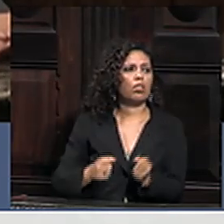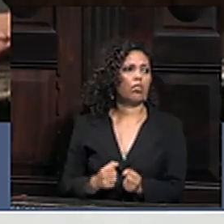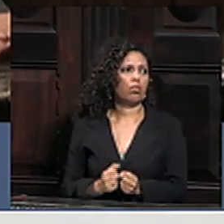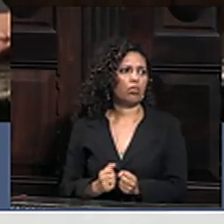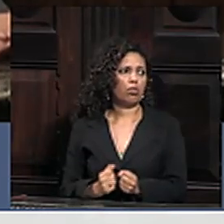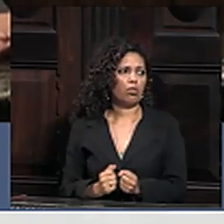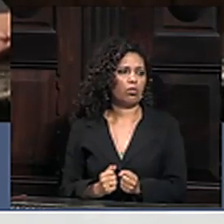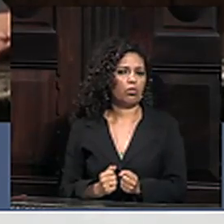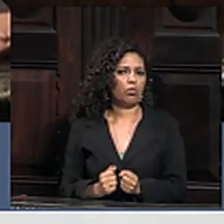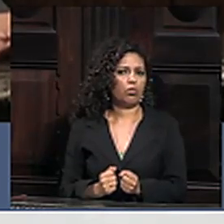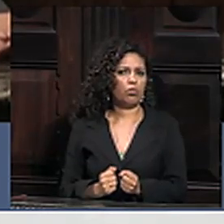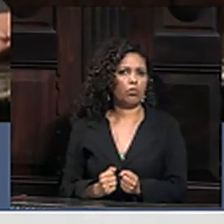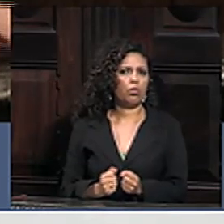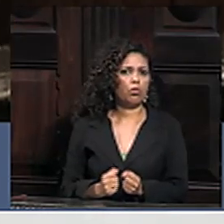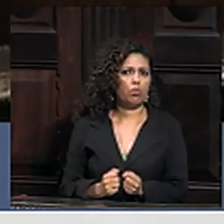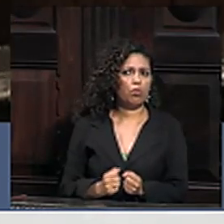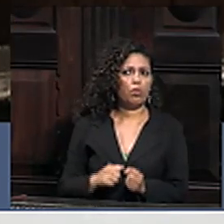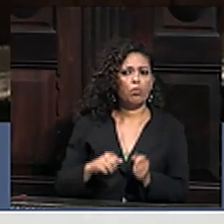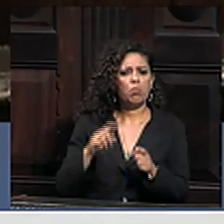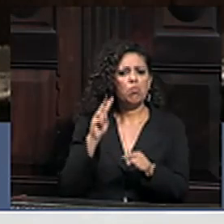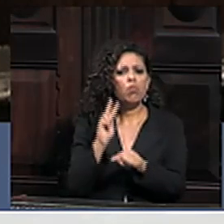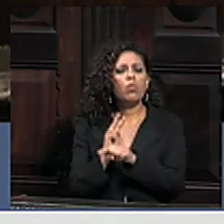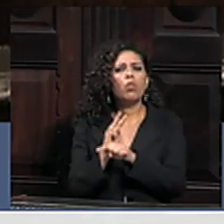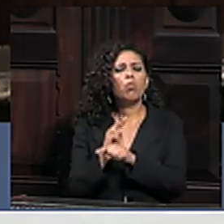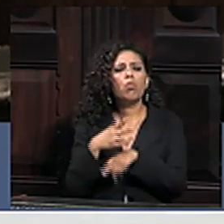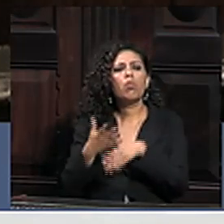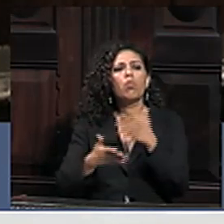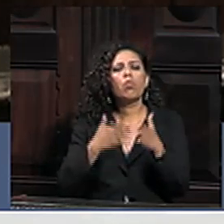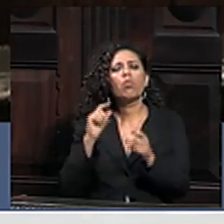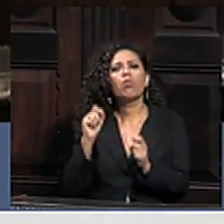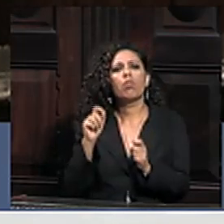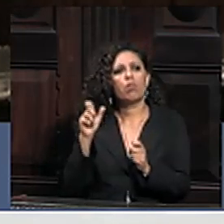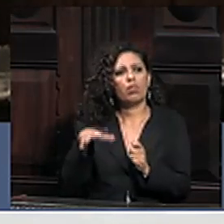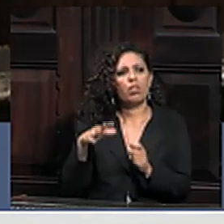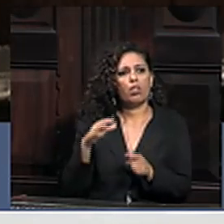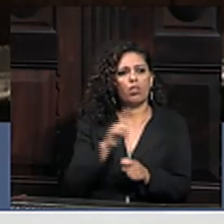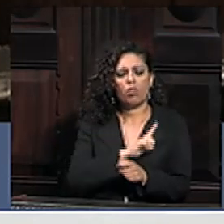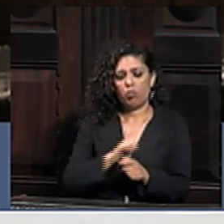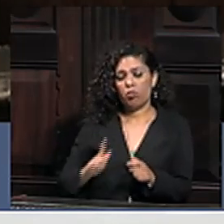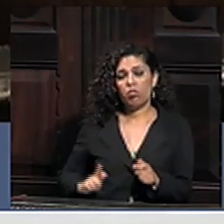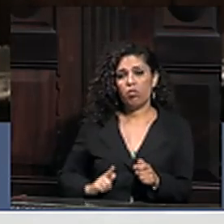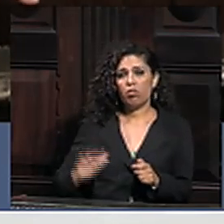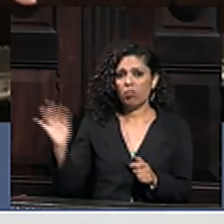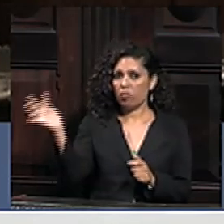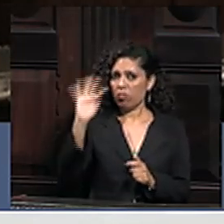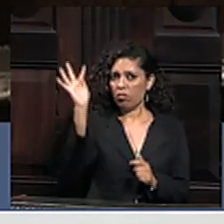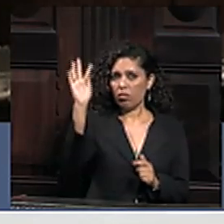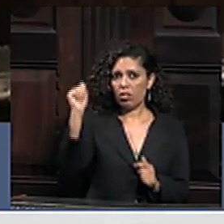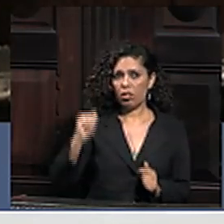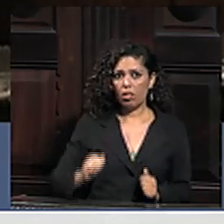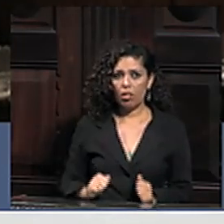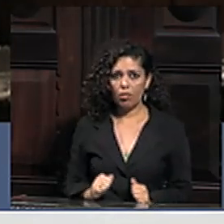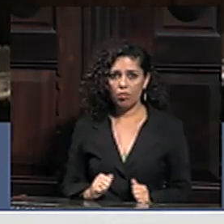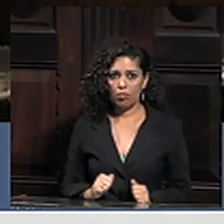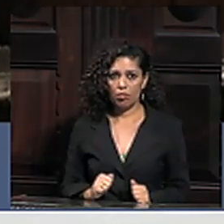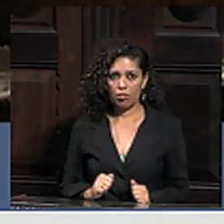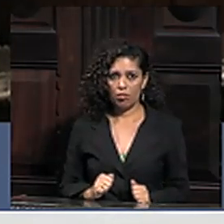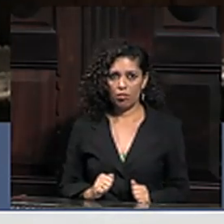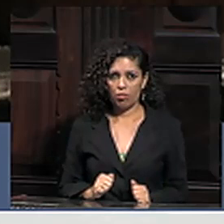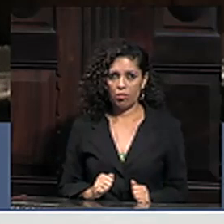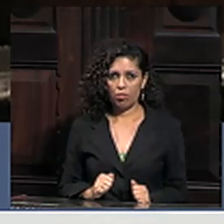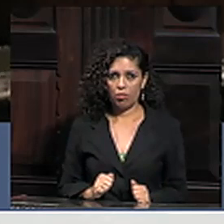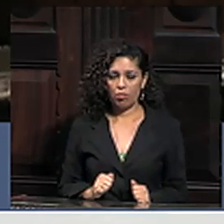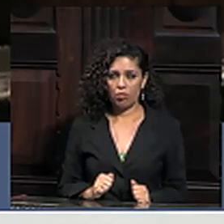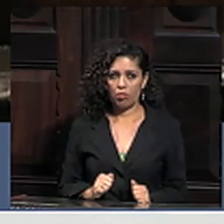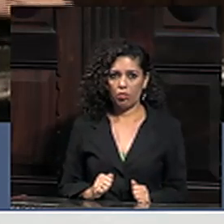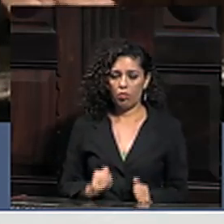olhos, não observando isso. Será que a venda nos olhos é para vender outra rodovia estadual